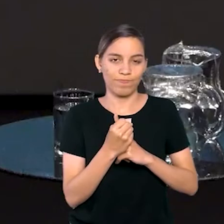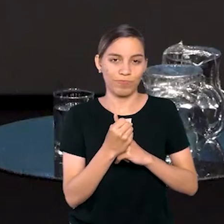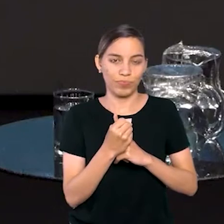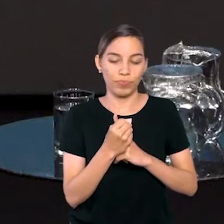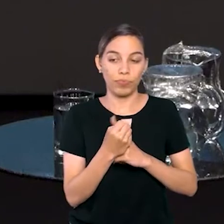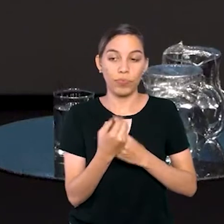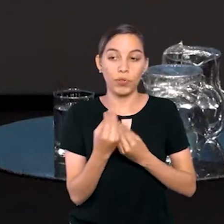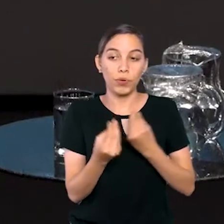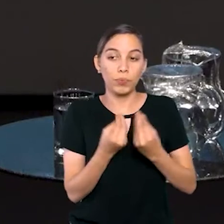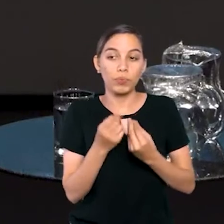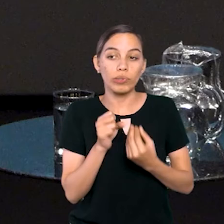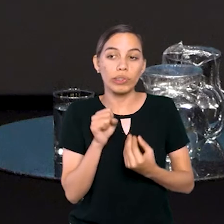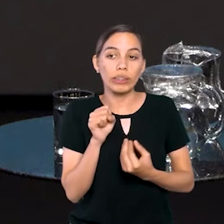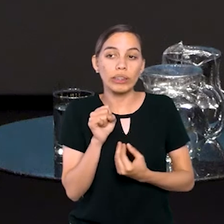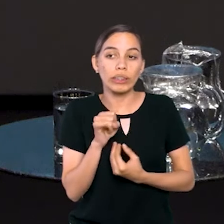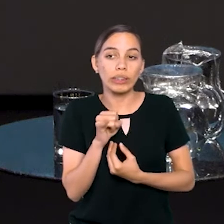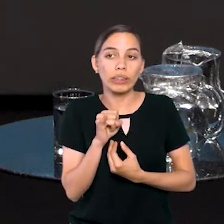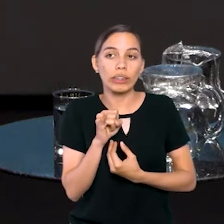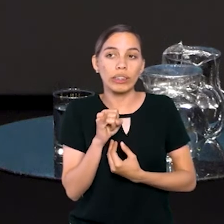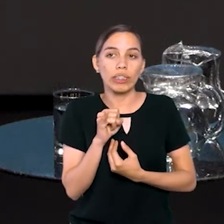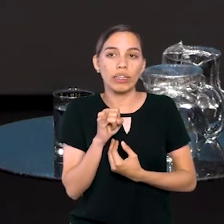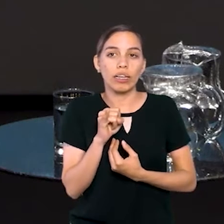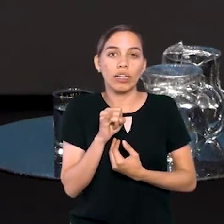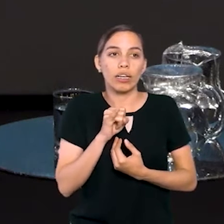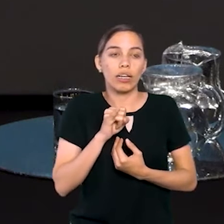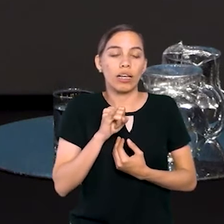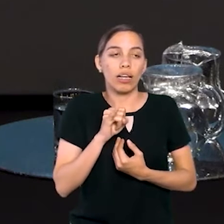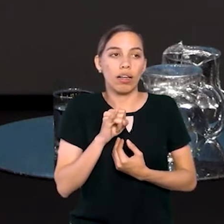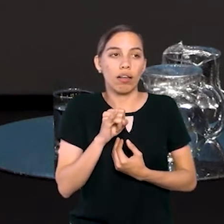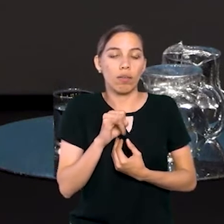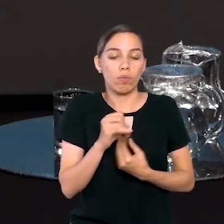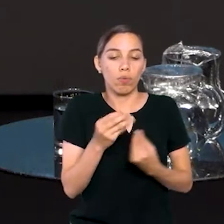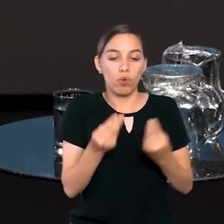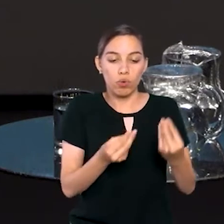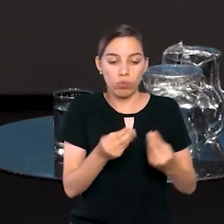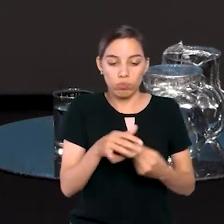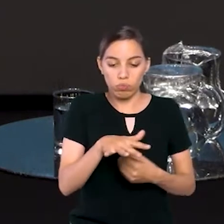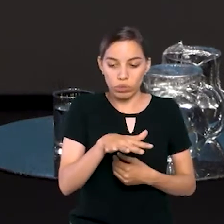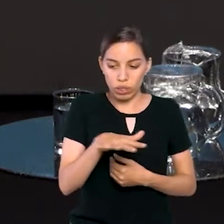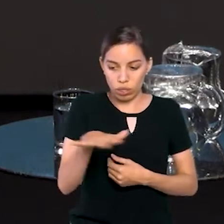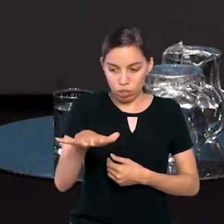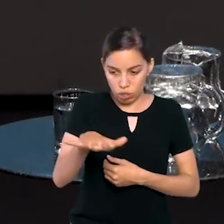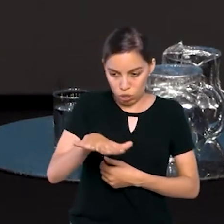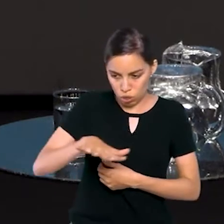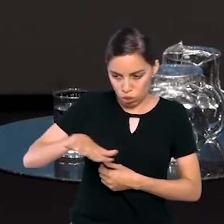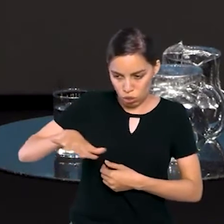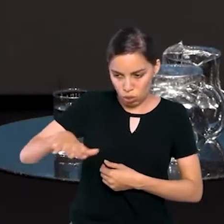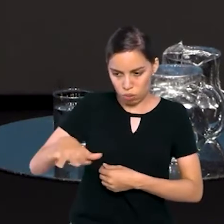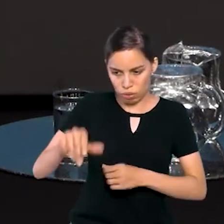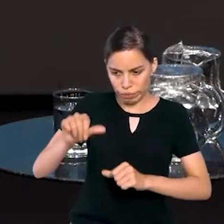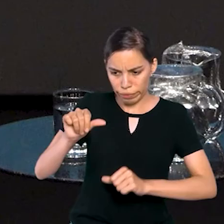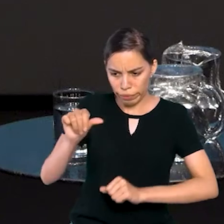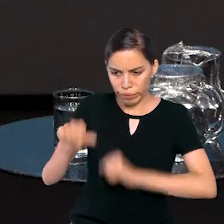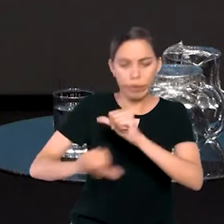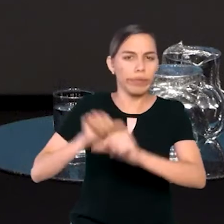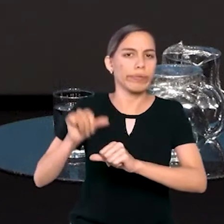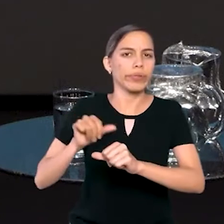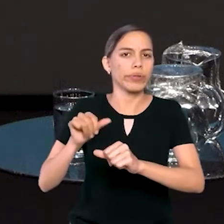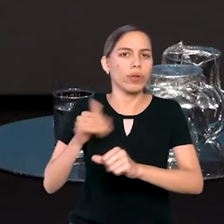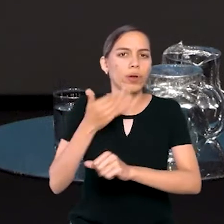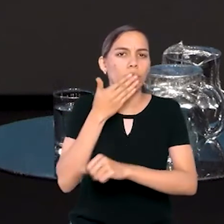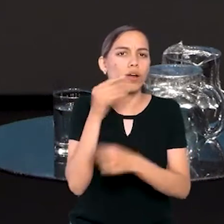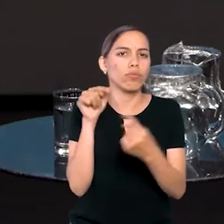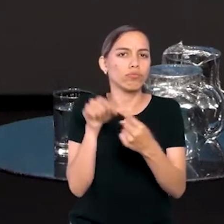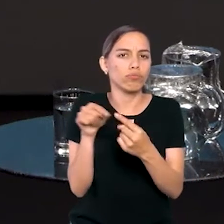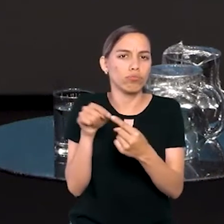É como se fosse o resultado do tipo de comunidade que a gente virou, né, que nos tornamos. Nos tornamos um tipo